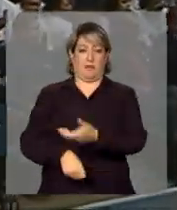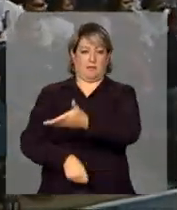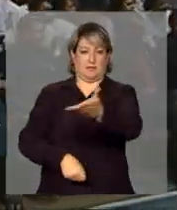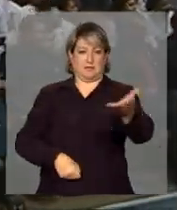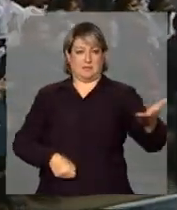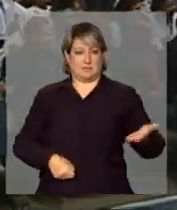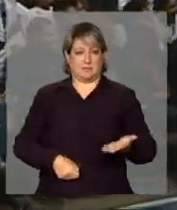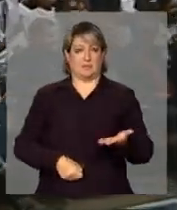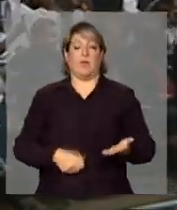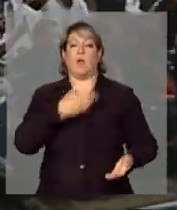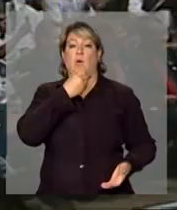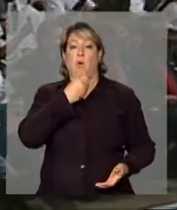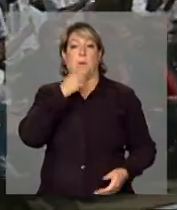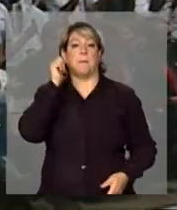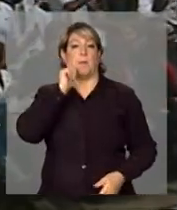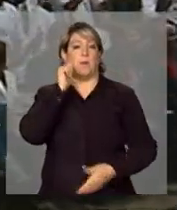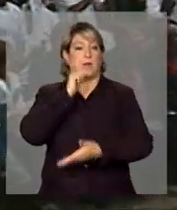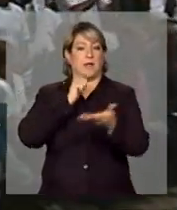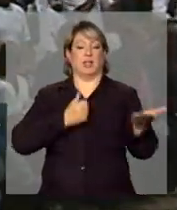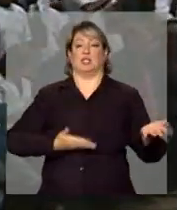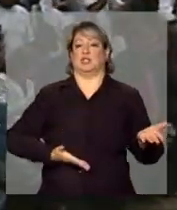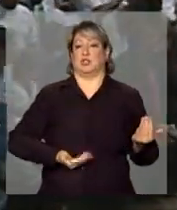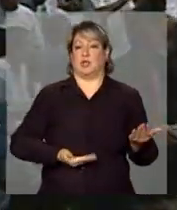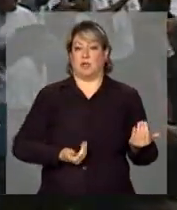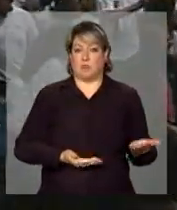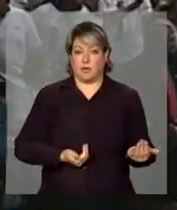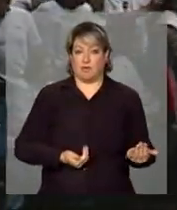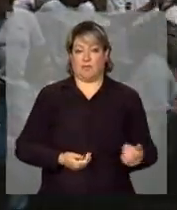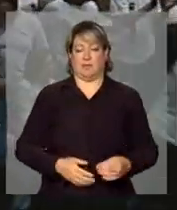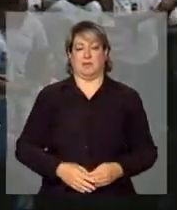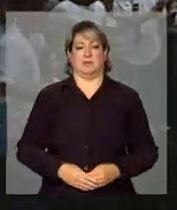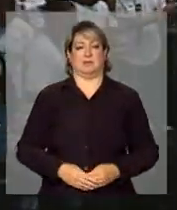cumprimentar esses homens e mulheres jovens,